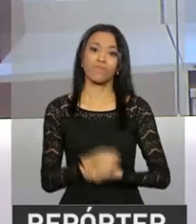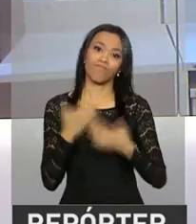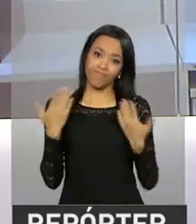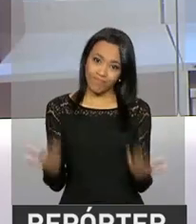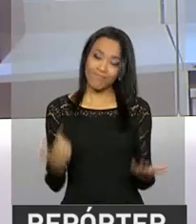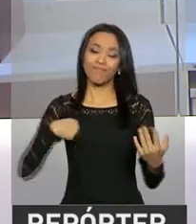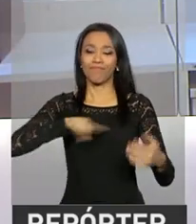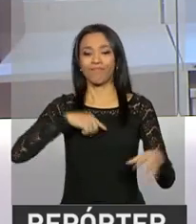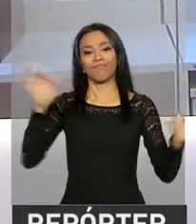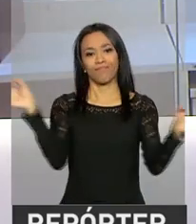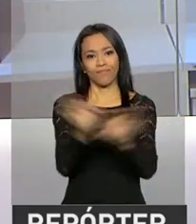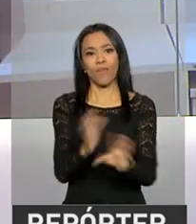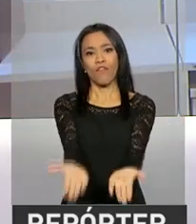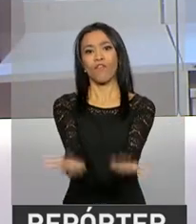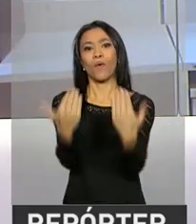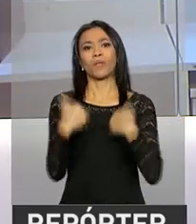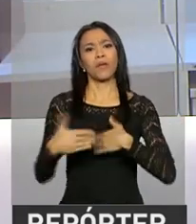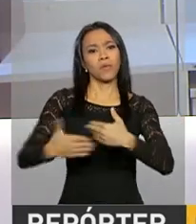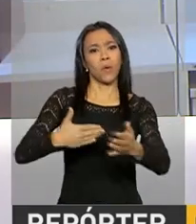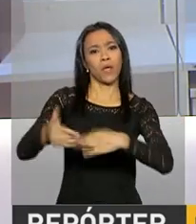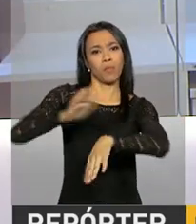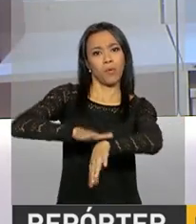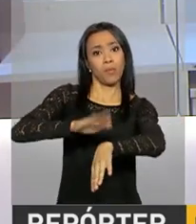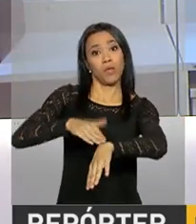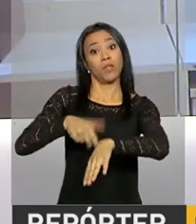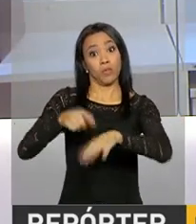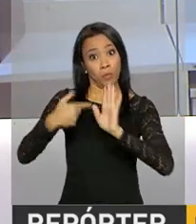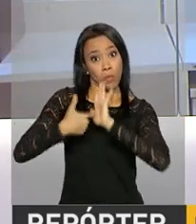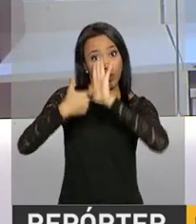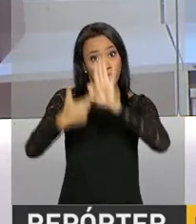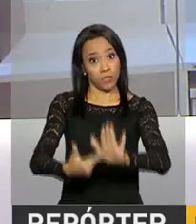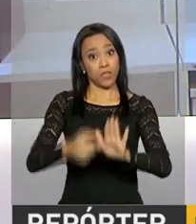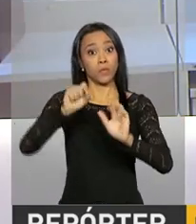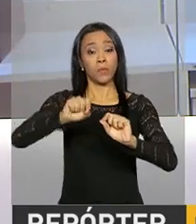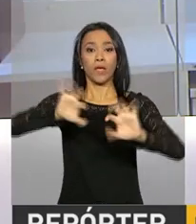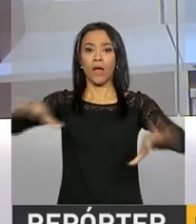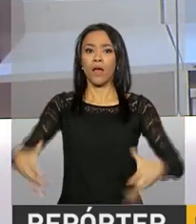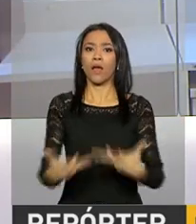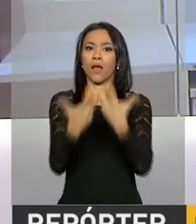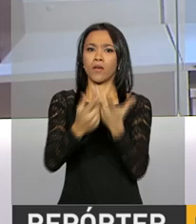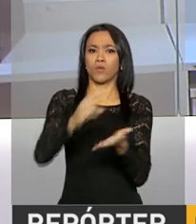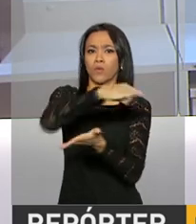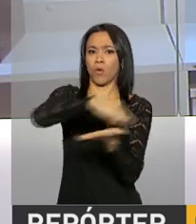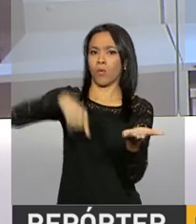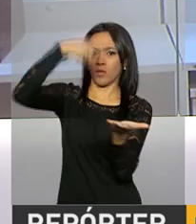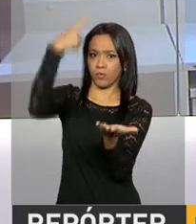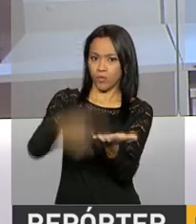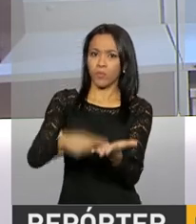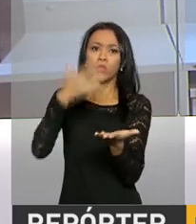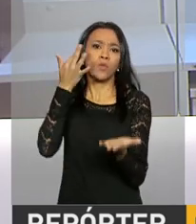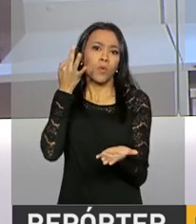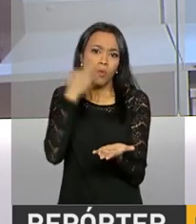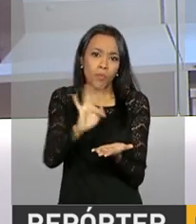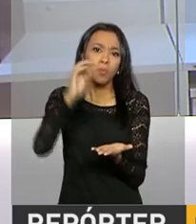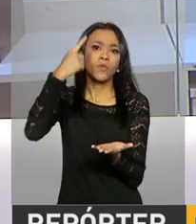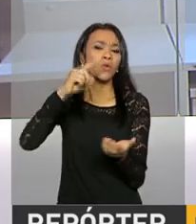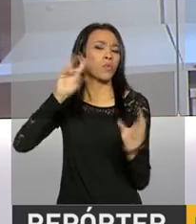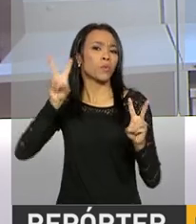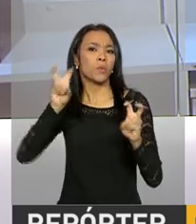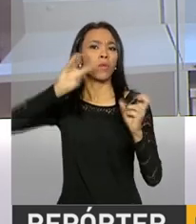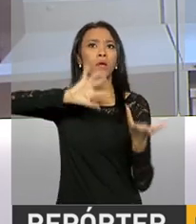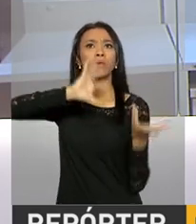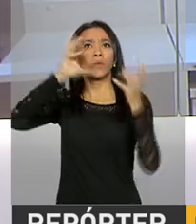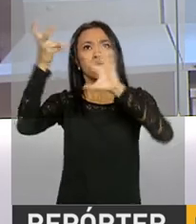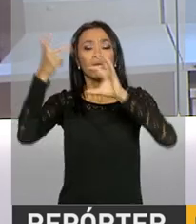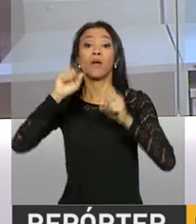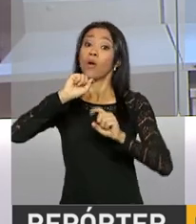Bom, nós ficamos por aqui. Podemos voltar a qualquer momento com a transmissão ao vivo da cerimônia de ratificação do Acordo de Paris sobre mudança do clima ou